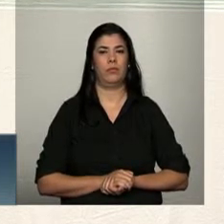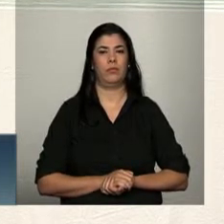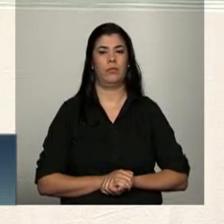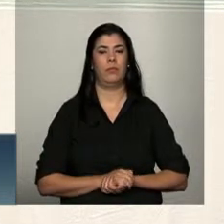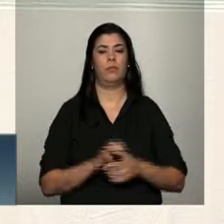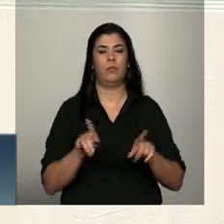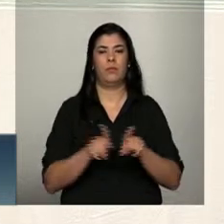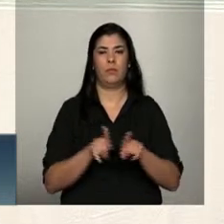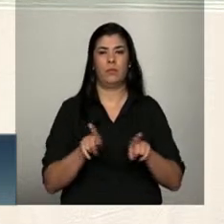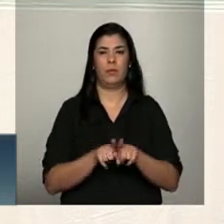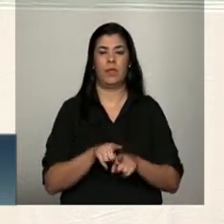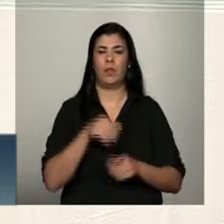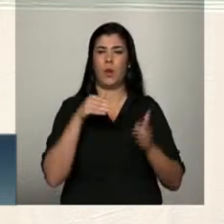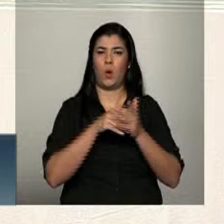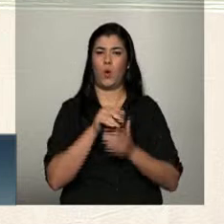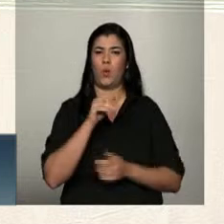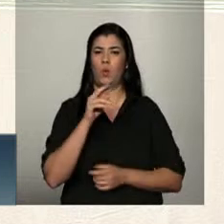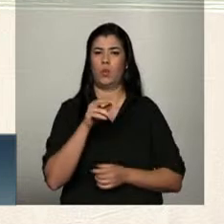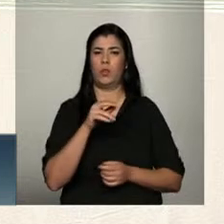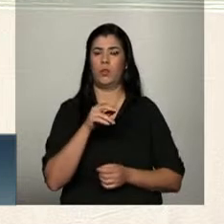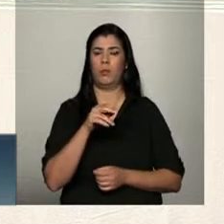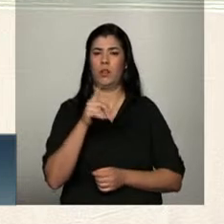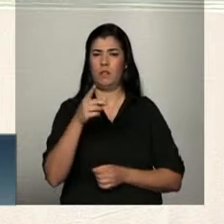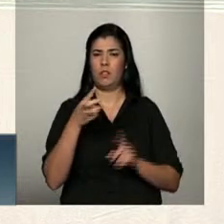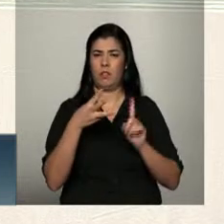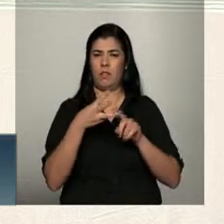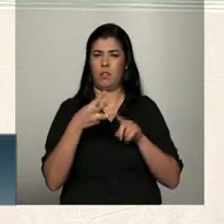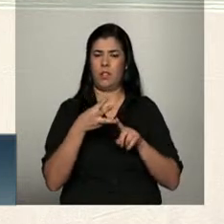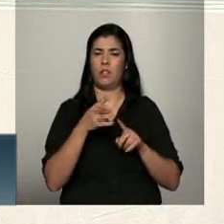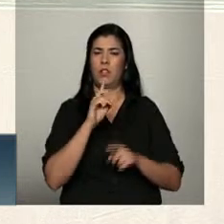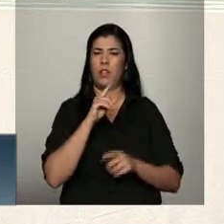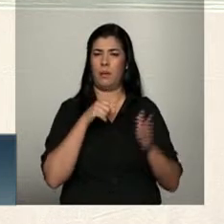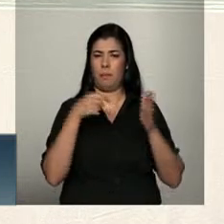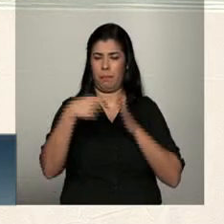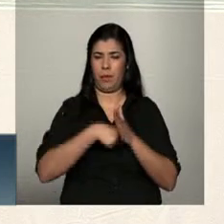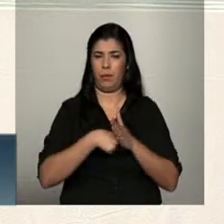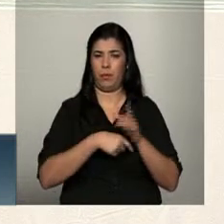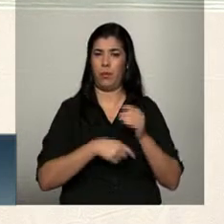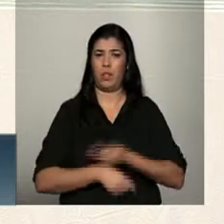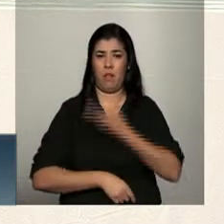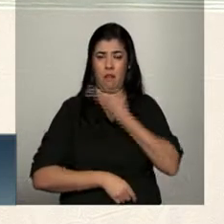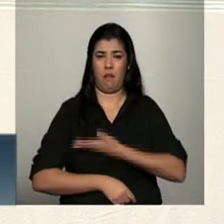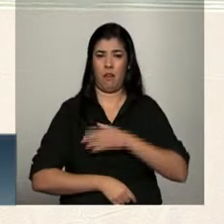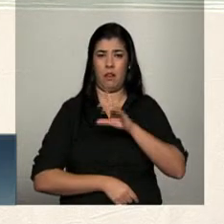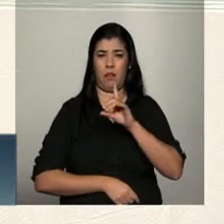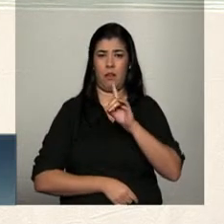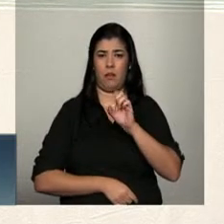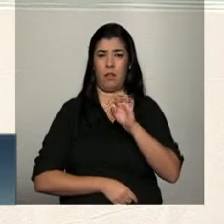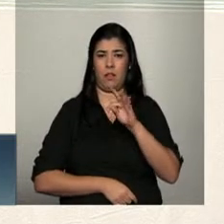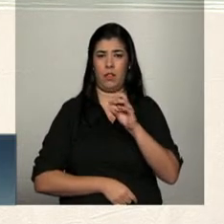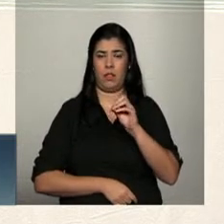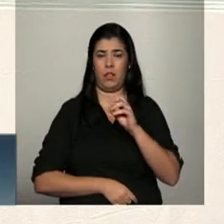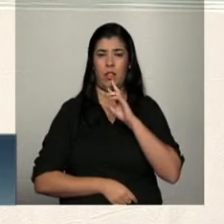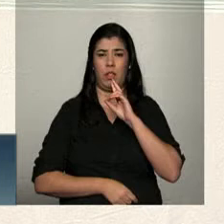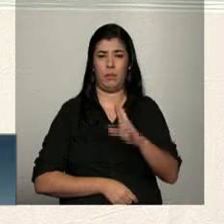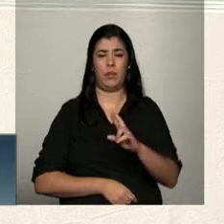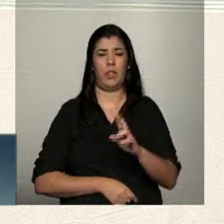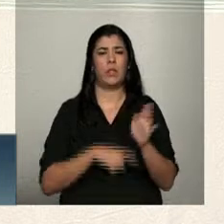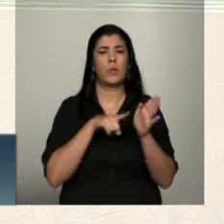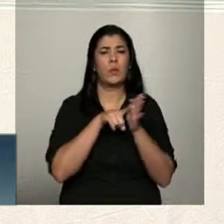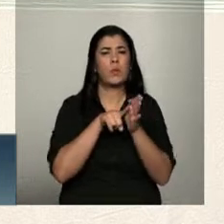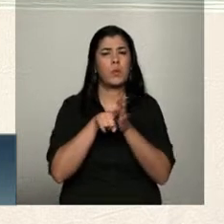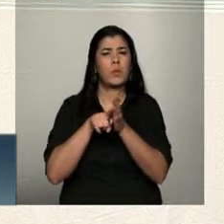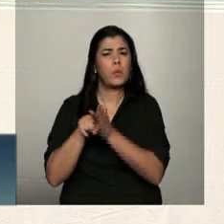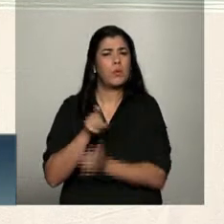Com relação à última pergunta dele, a terceira, o Décio vai responder, que é sobre a inspeção permanente e